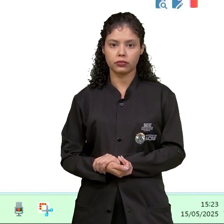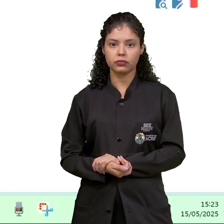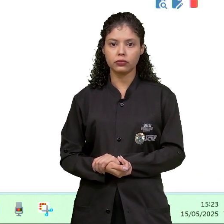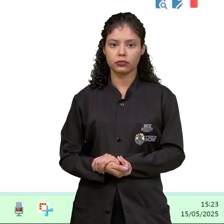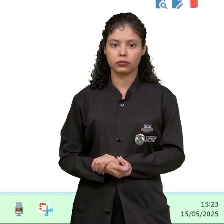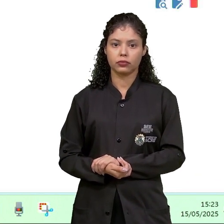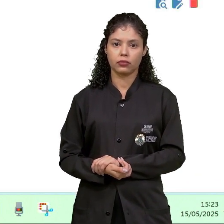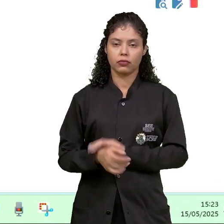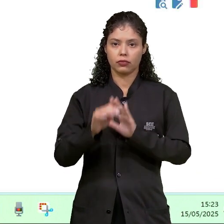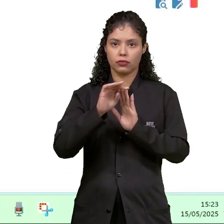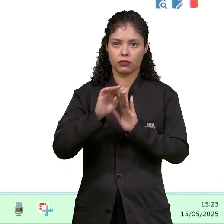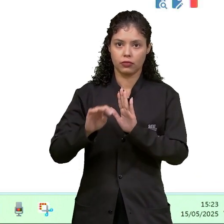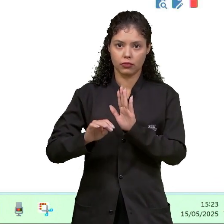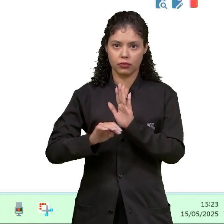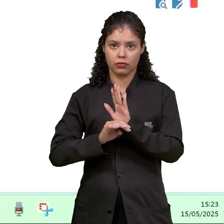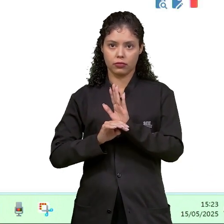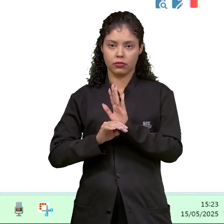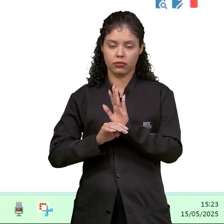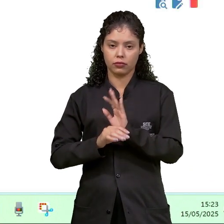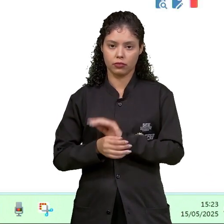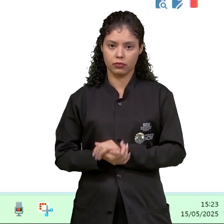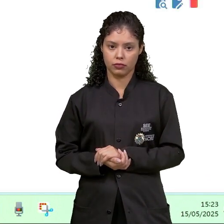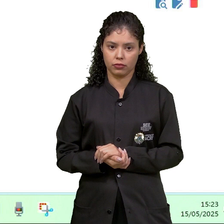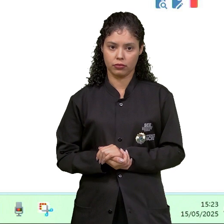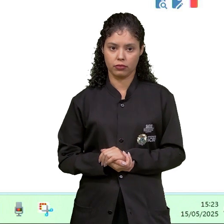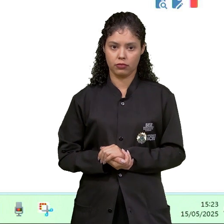Aqui embaixo, ó, nós temos um